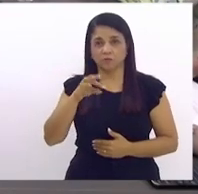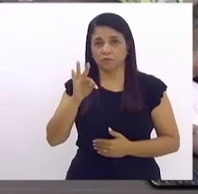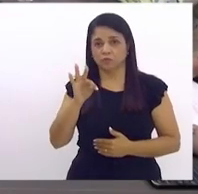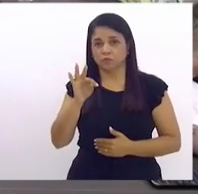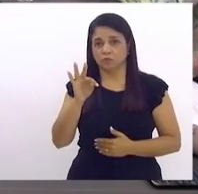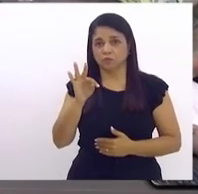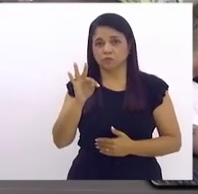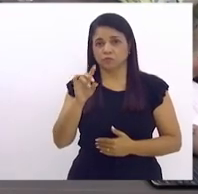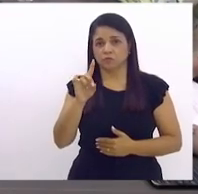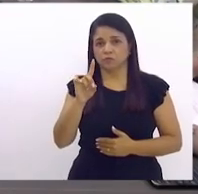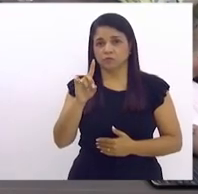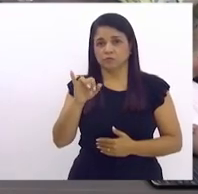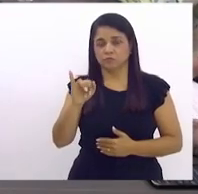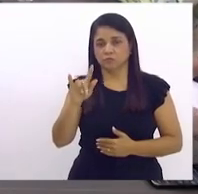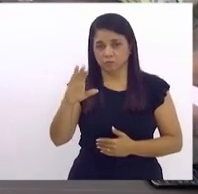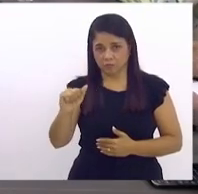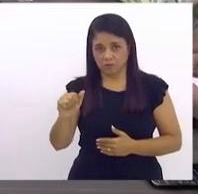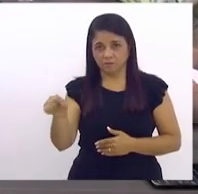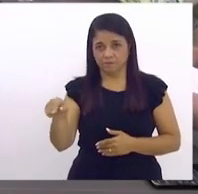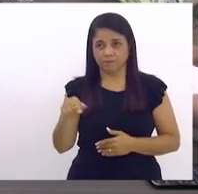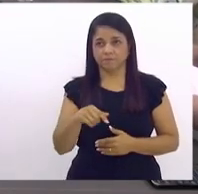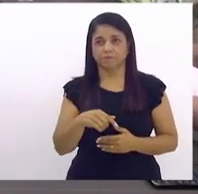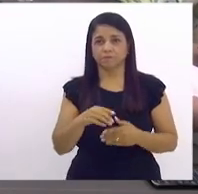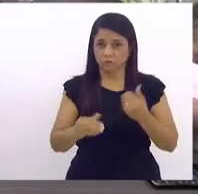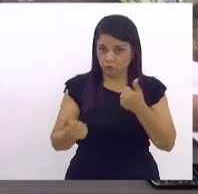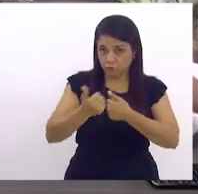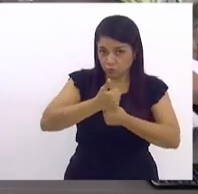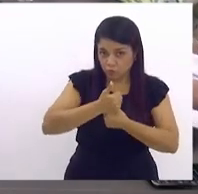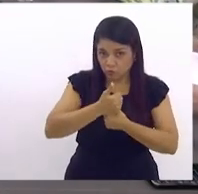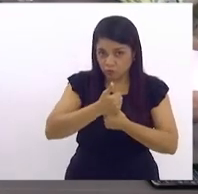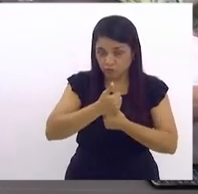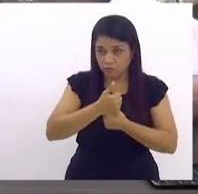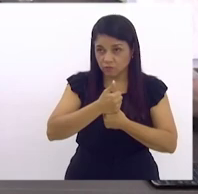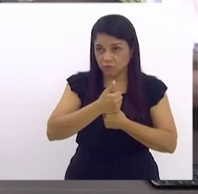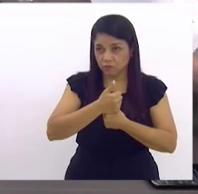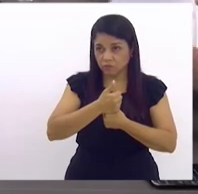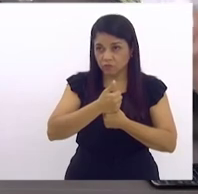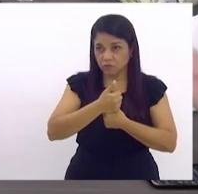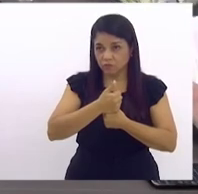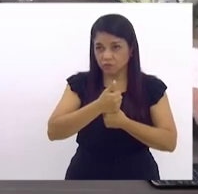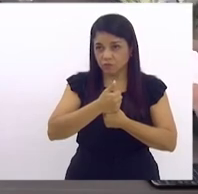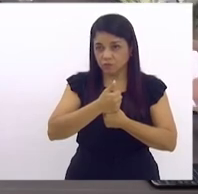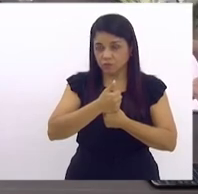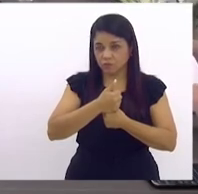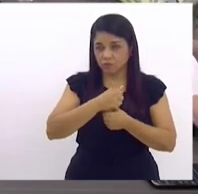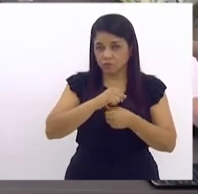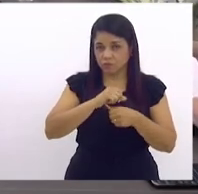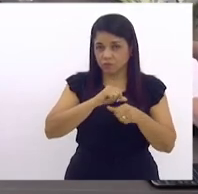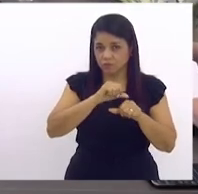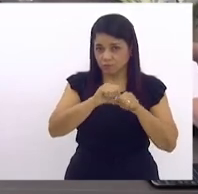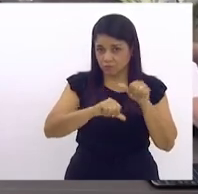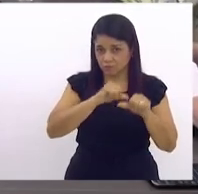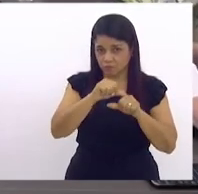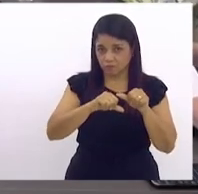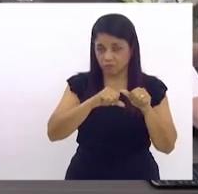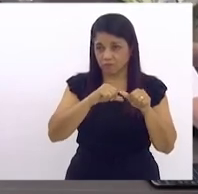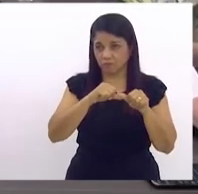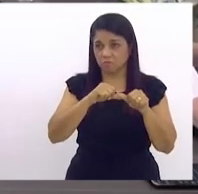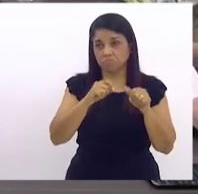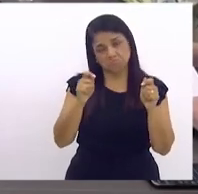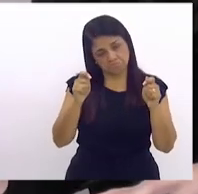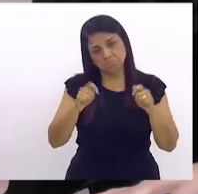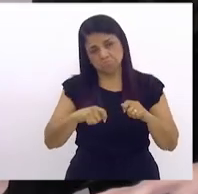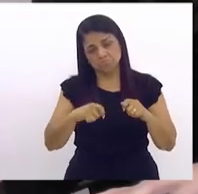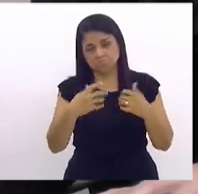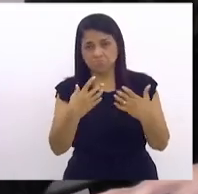Perfeito. Vossa Excelência pode concluir por substitutivo, então? Porque fez alterações. Pode ser.